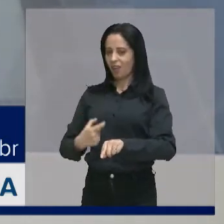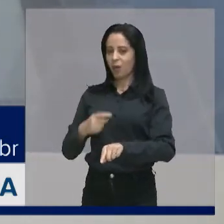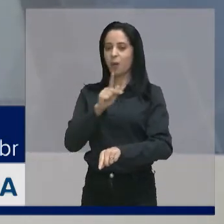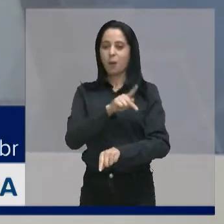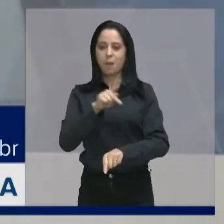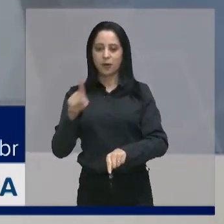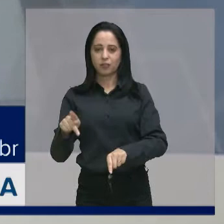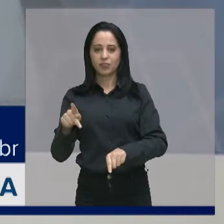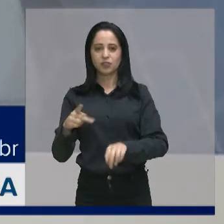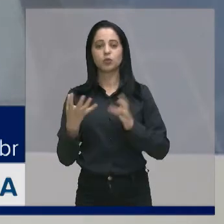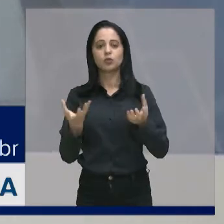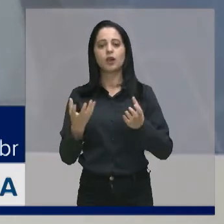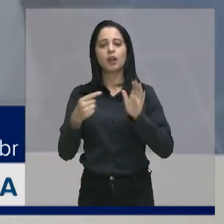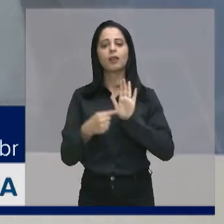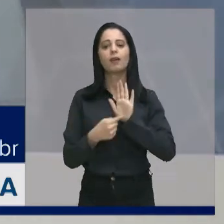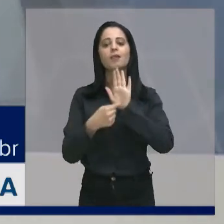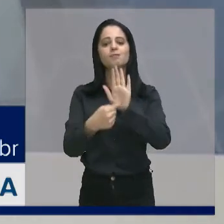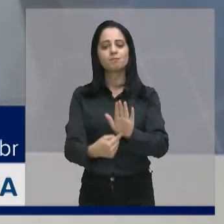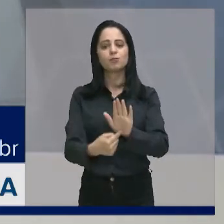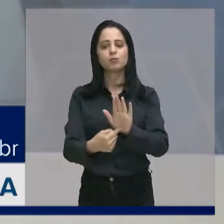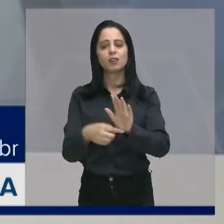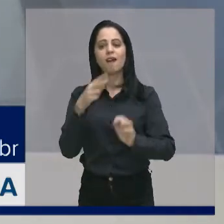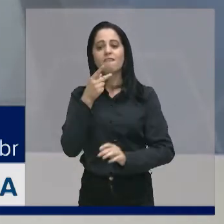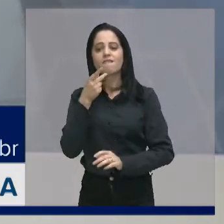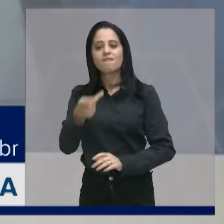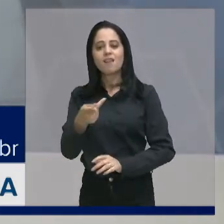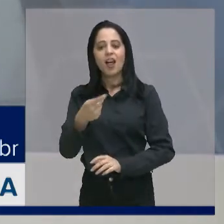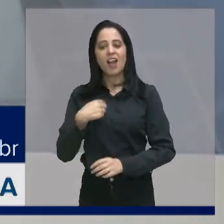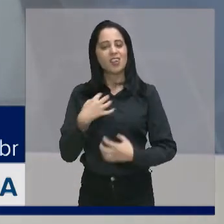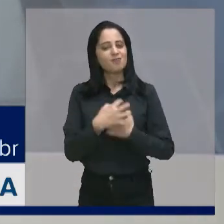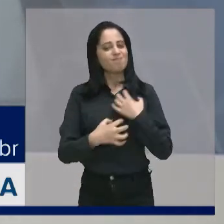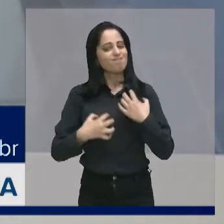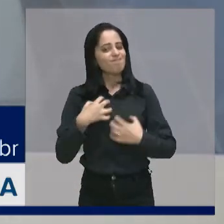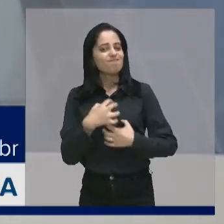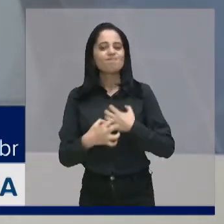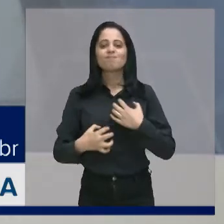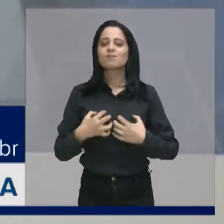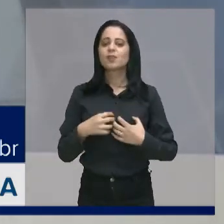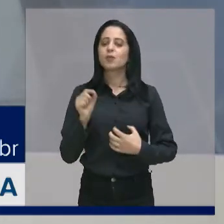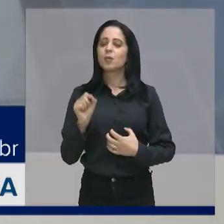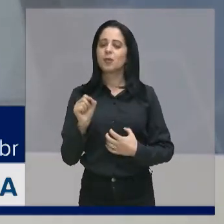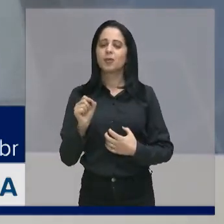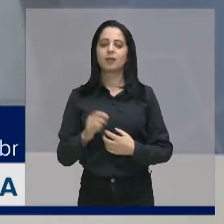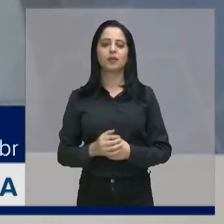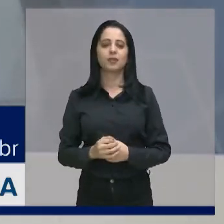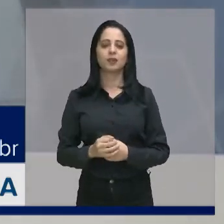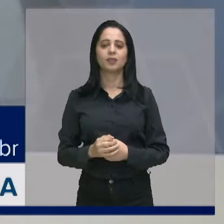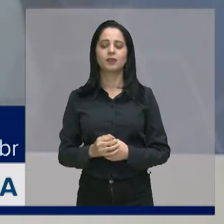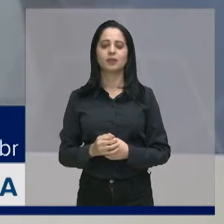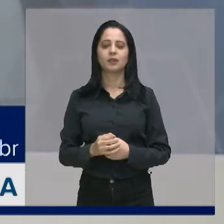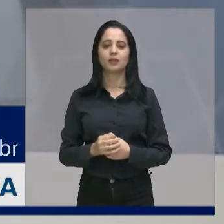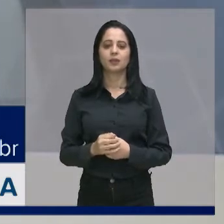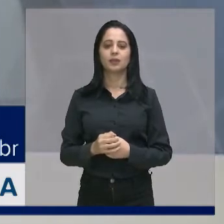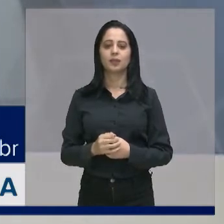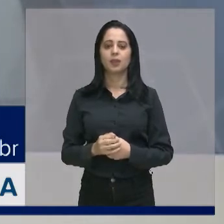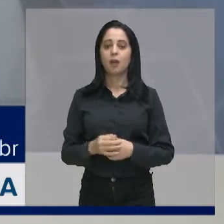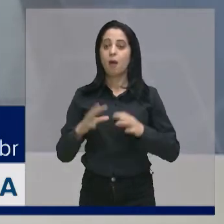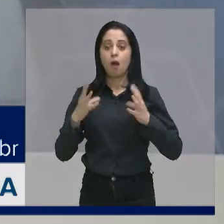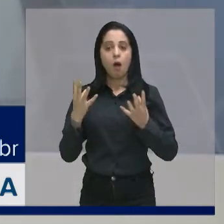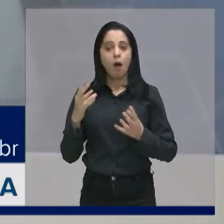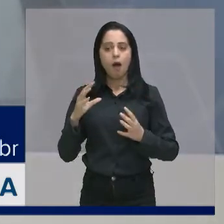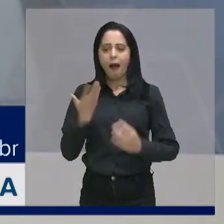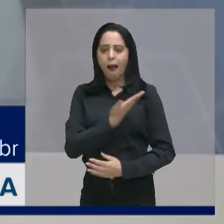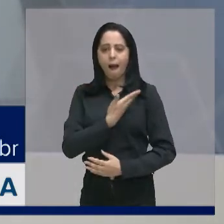preciso manifestar aqui o meu incômodo, o meu sentimento e visão, que é compartilhado também com muitos